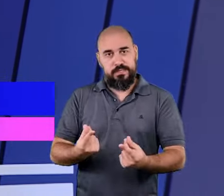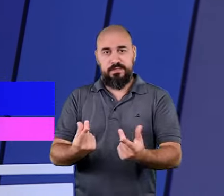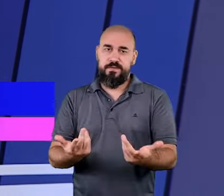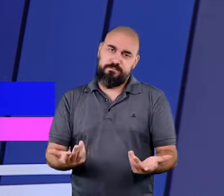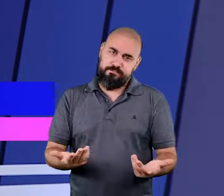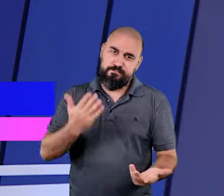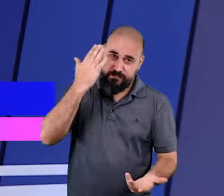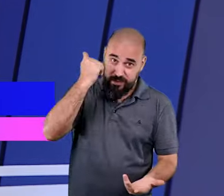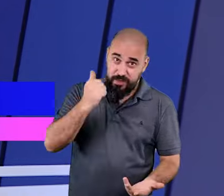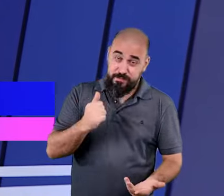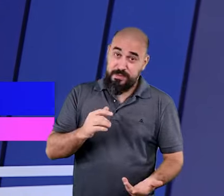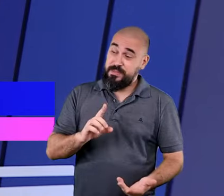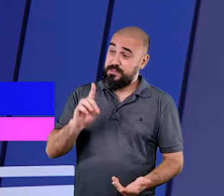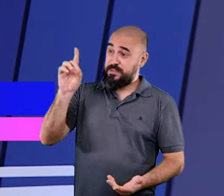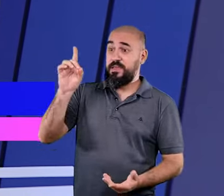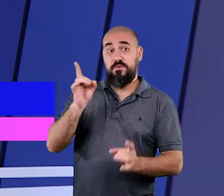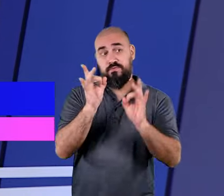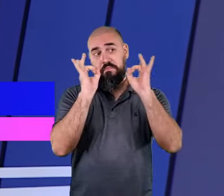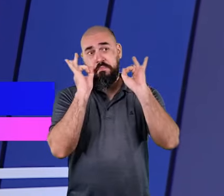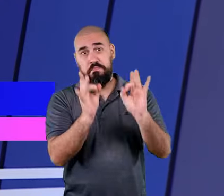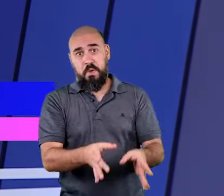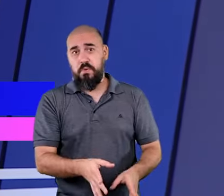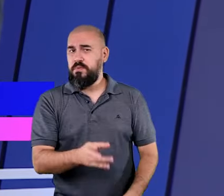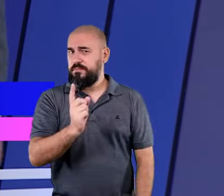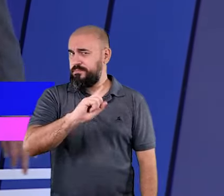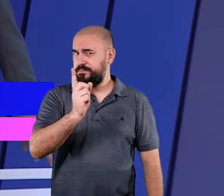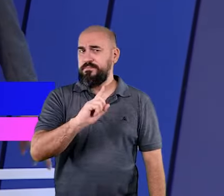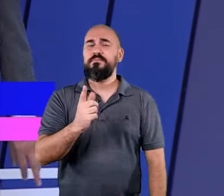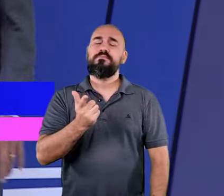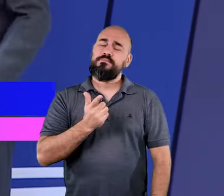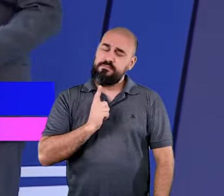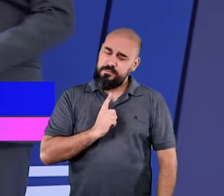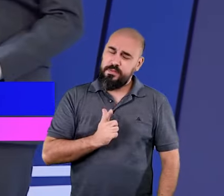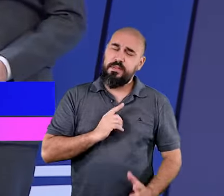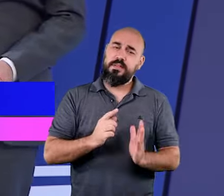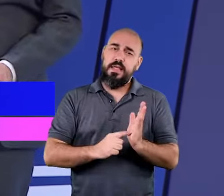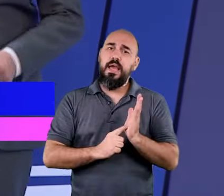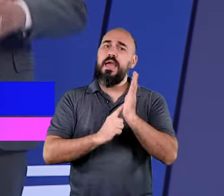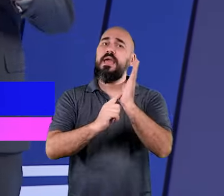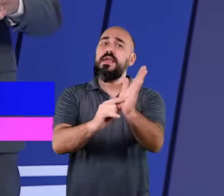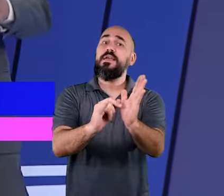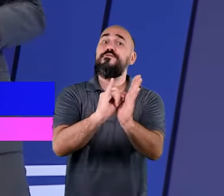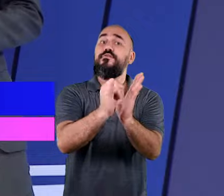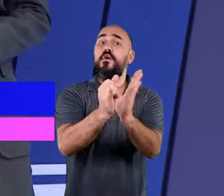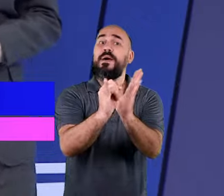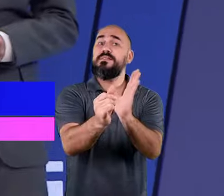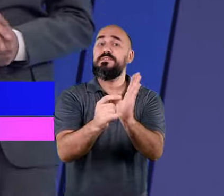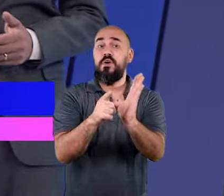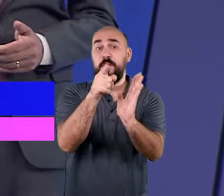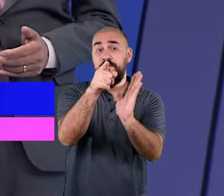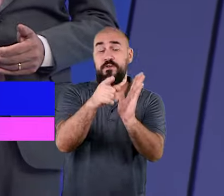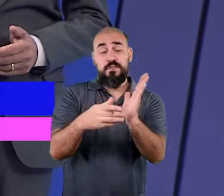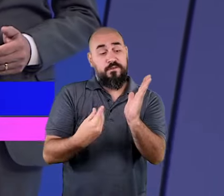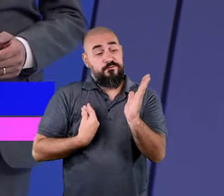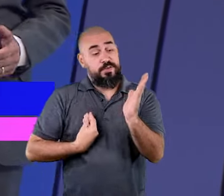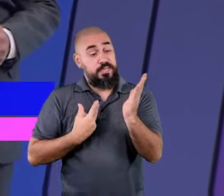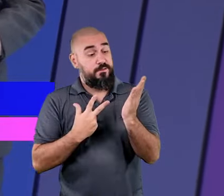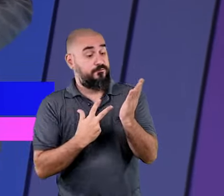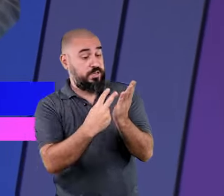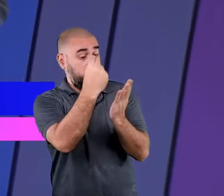porque Deus não nos deixou nesse mundo aqui sem as informações necessárias para termos uma